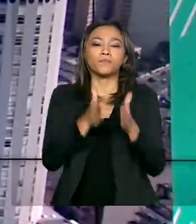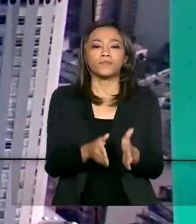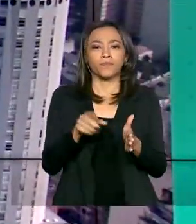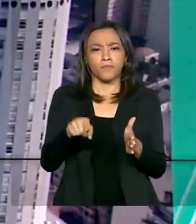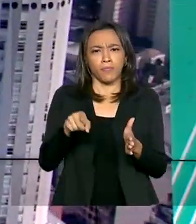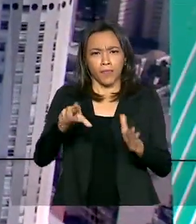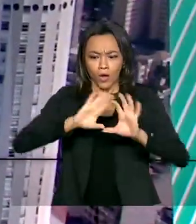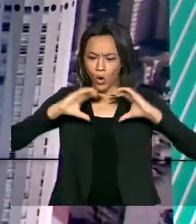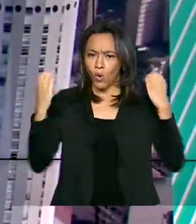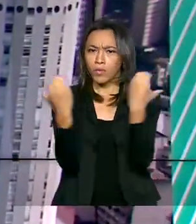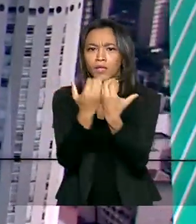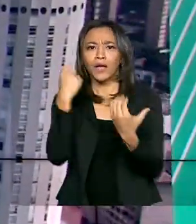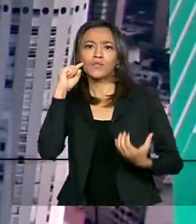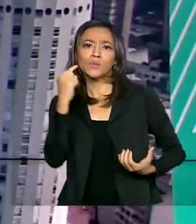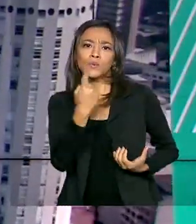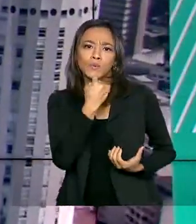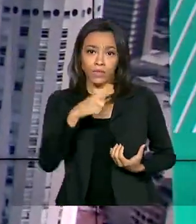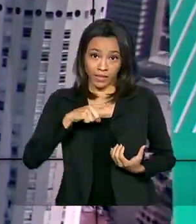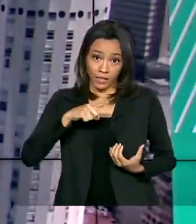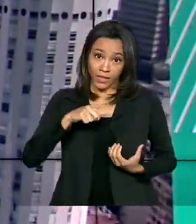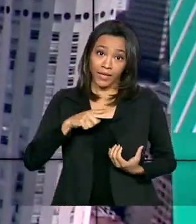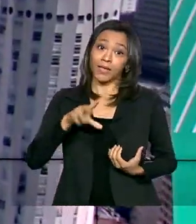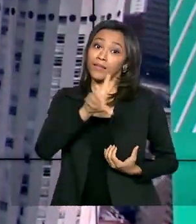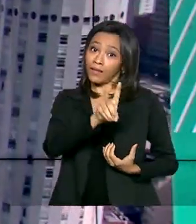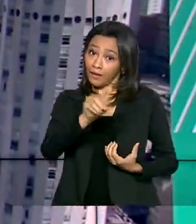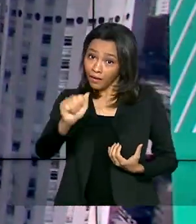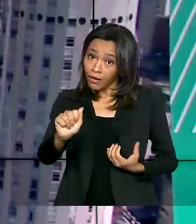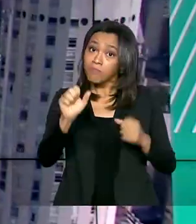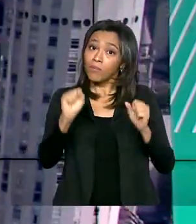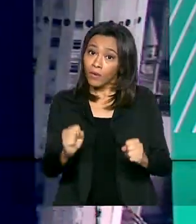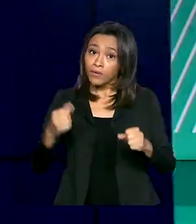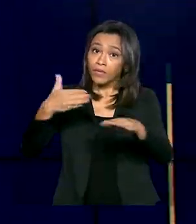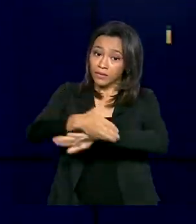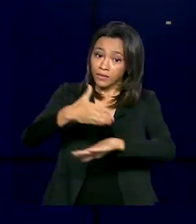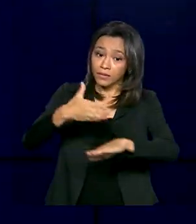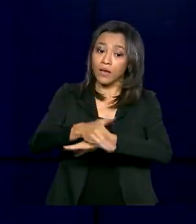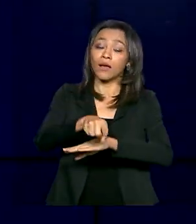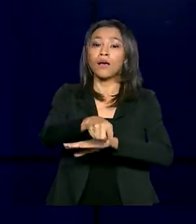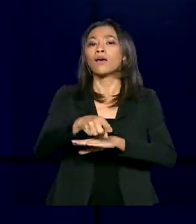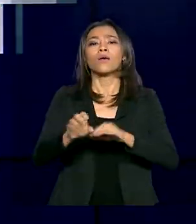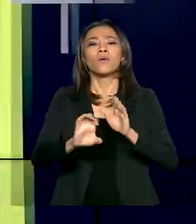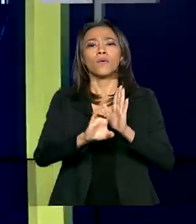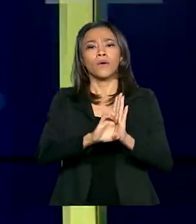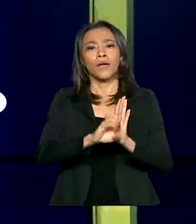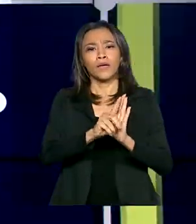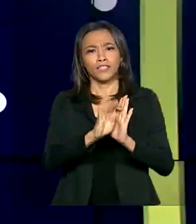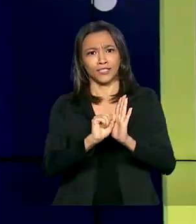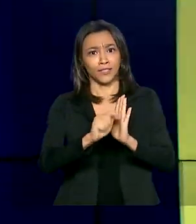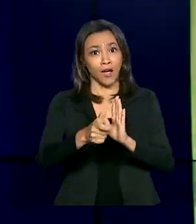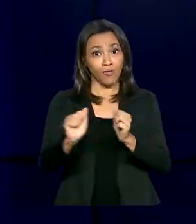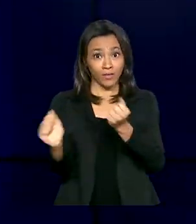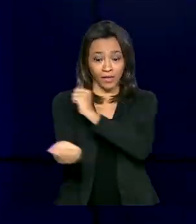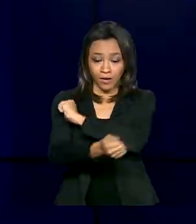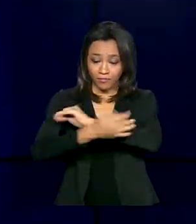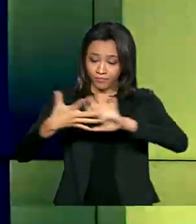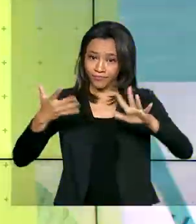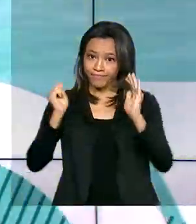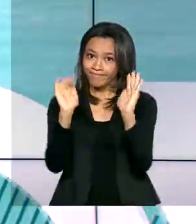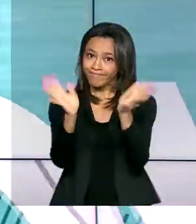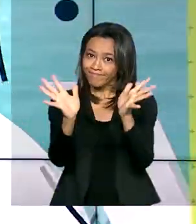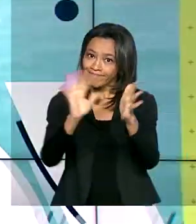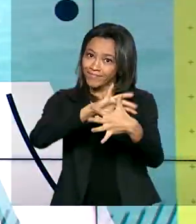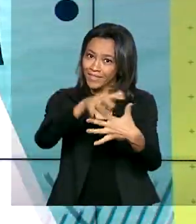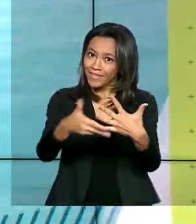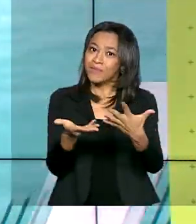surda e com deficiência auditiva podem acessar o edital do Enem 2020, traduzido para a Língua Brasileira de